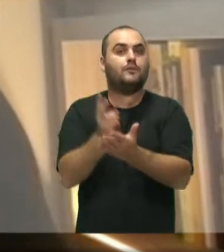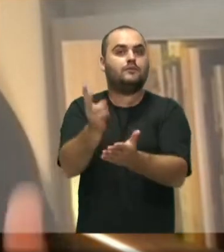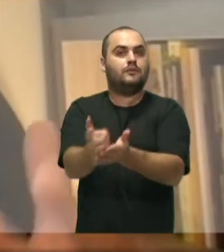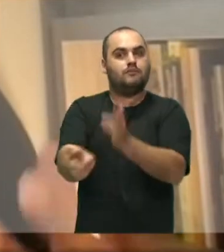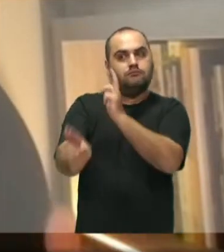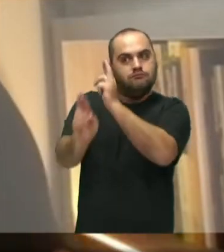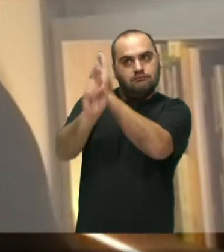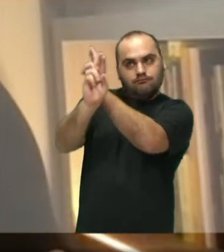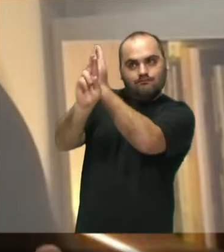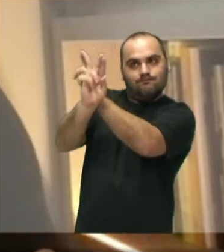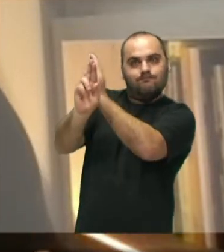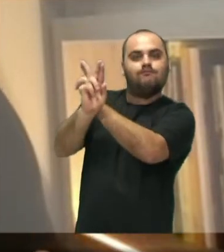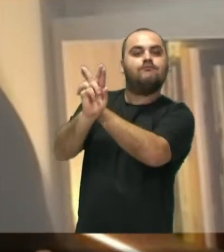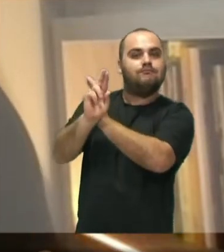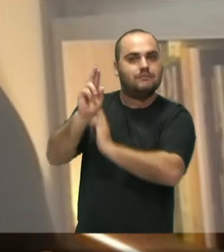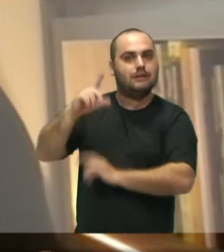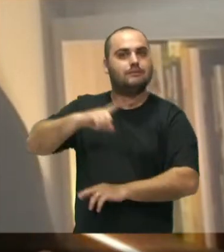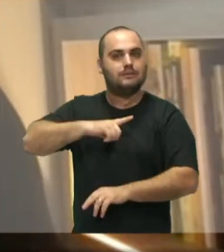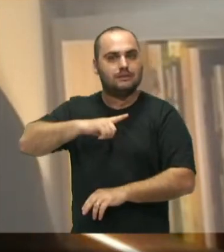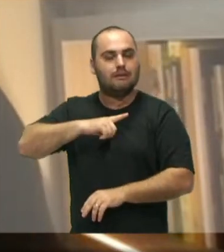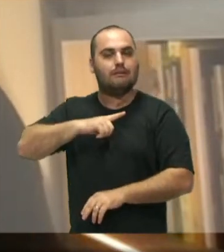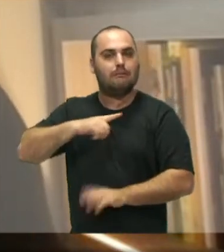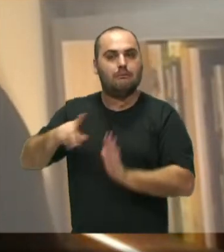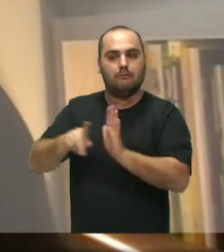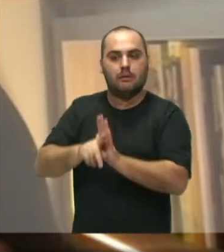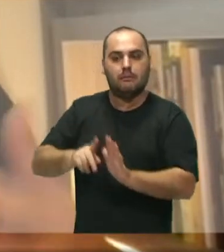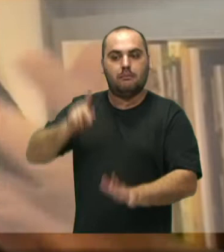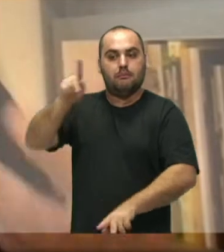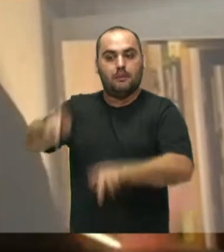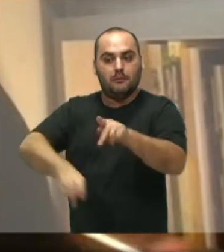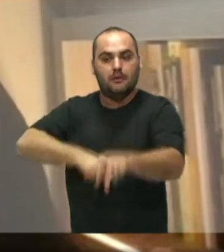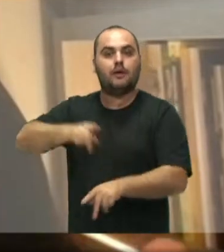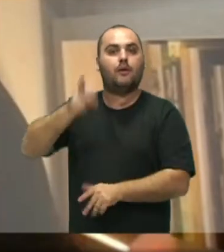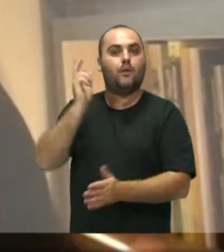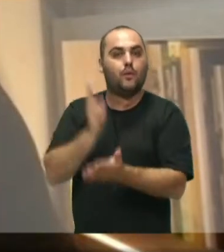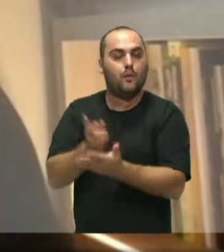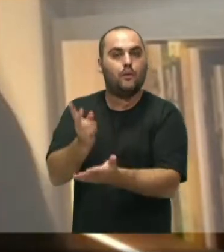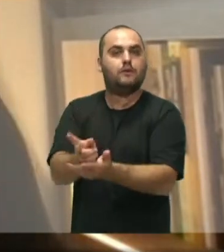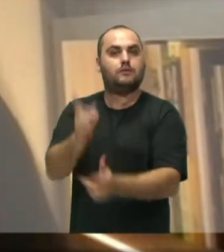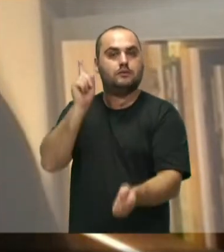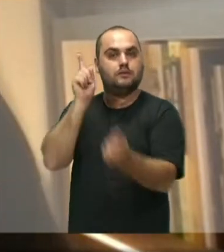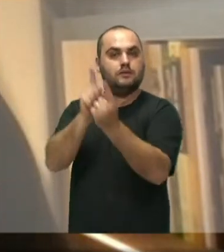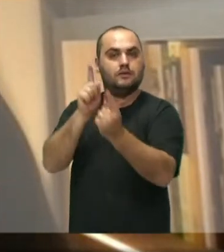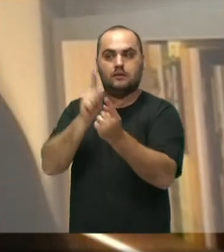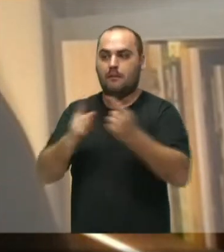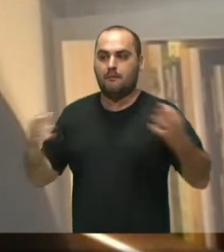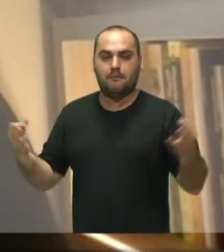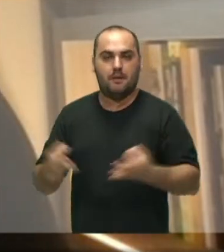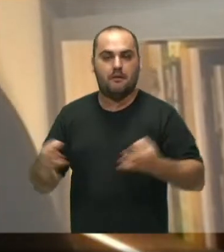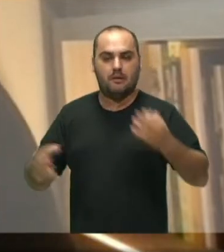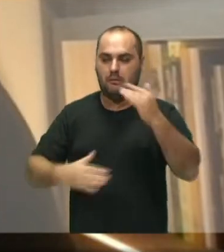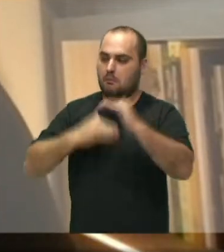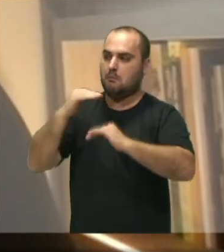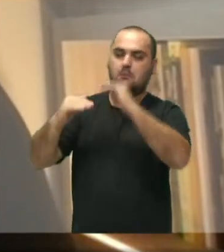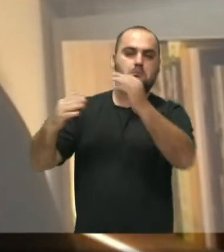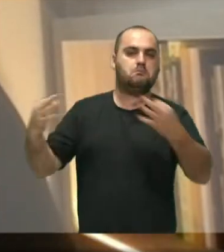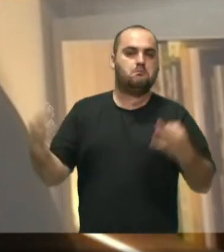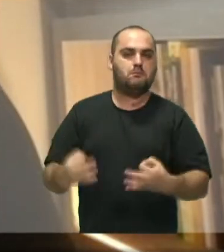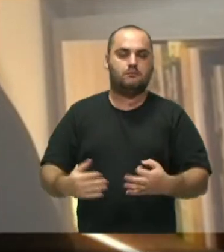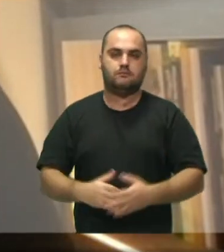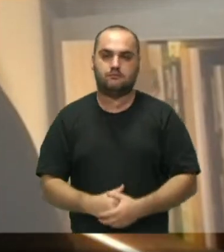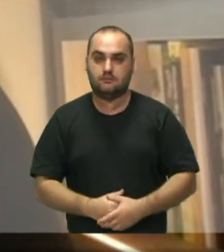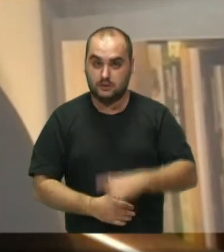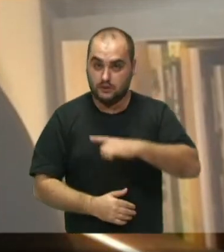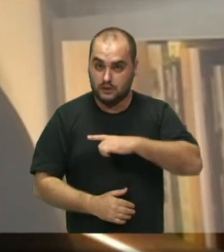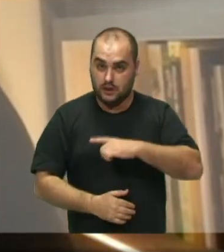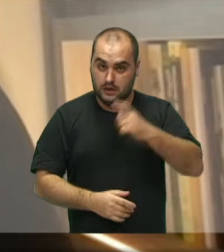que a vem sendo atendida a população para que ela continue sendo atendida desempenhando um bom trabalho é nós